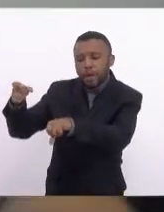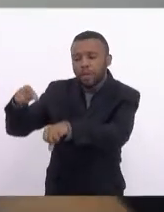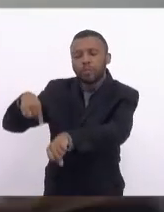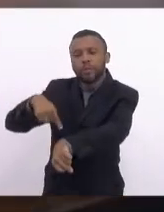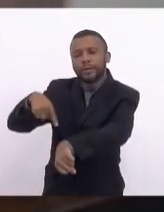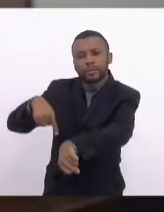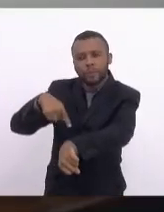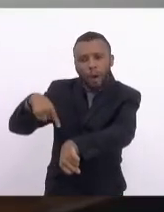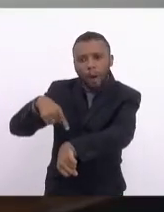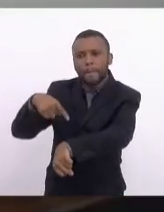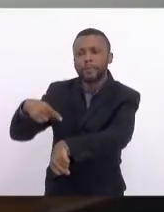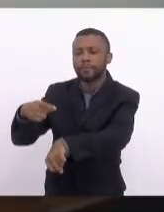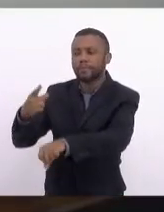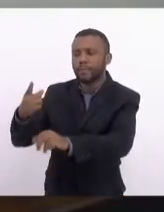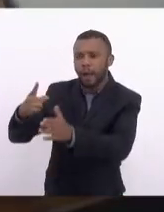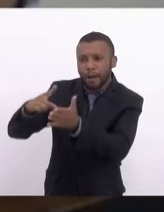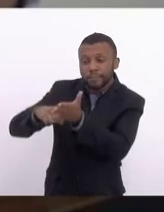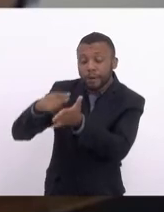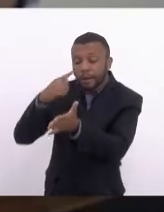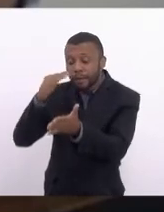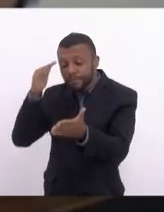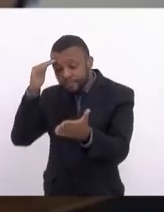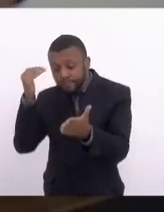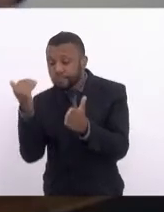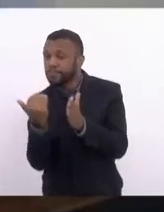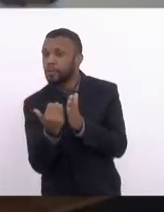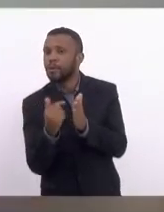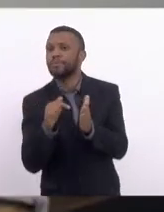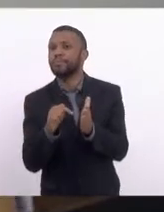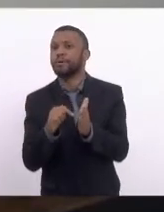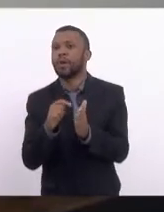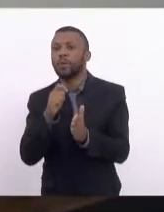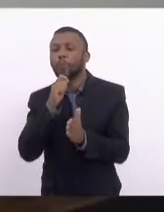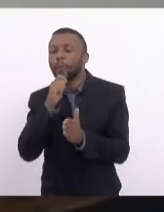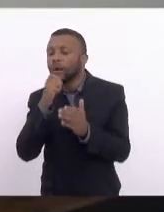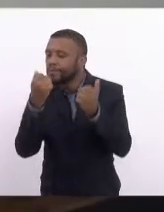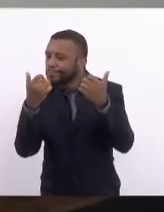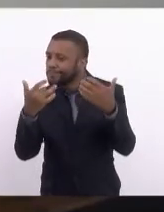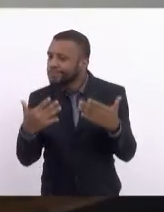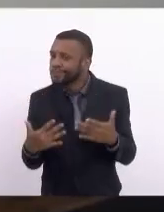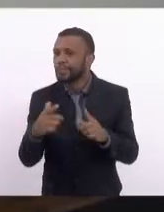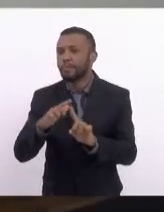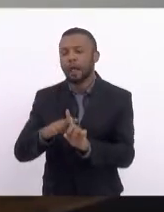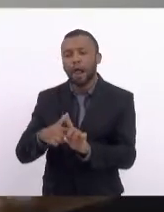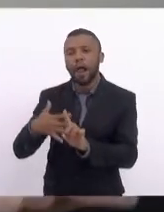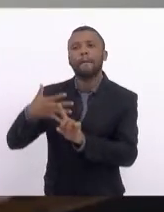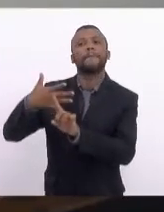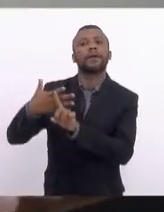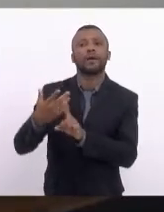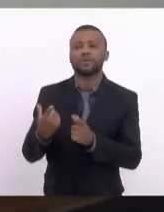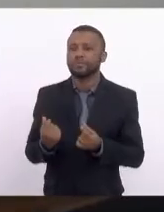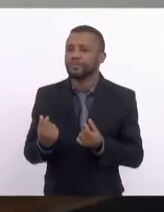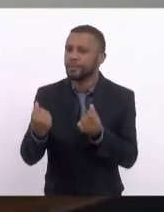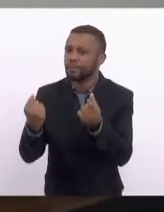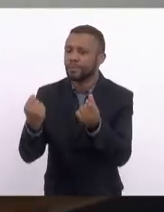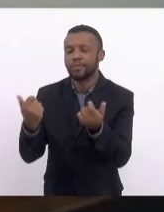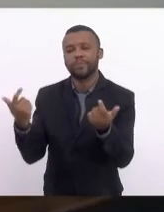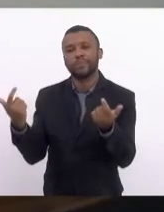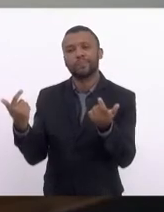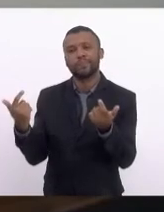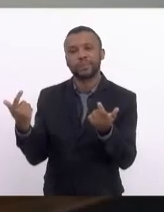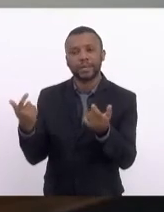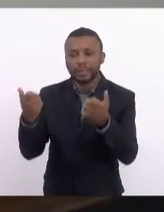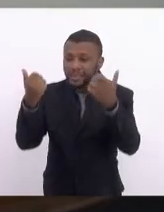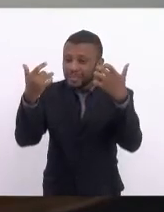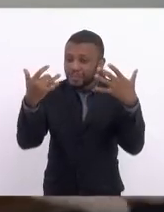sem acompanhamento da marcação do hidrômetro, sem justificativa para aumentos estratosféricos e com explicações, segundo as denúncias,